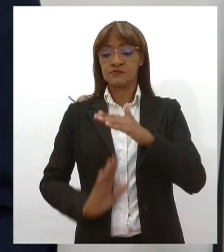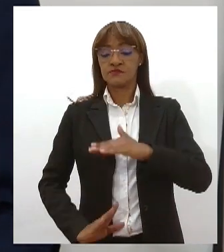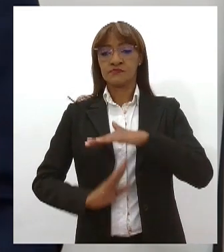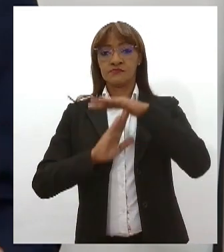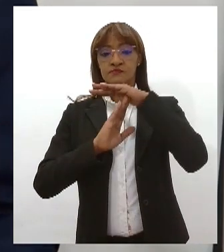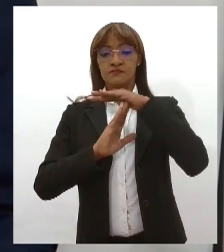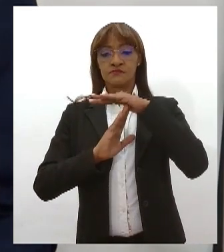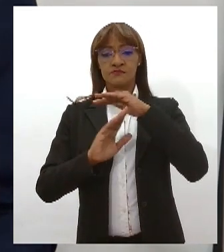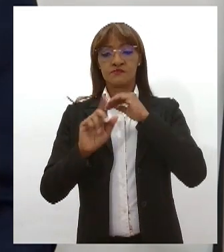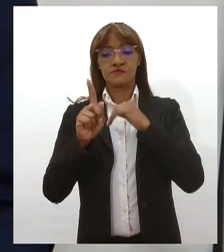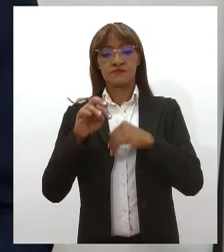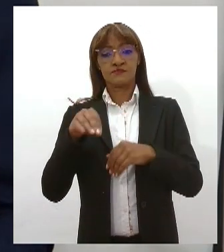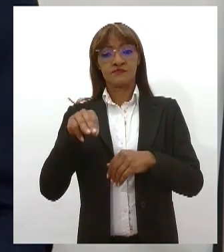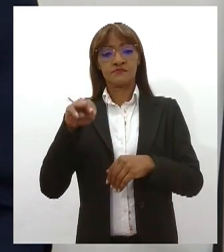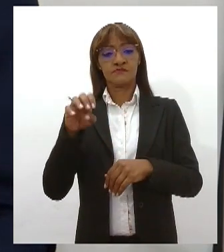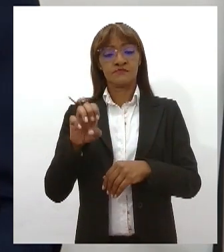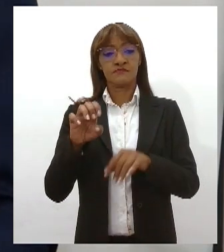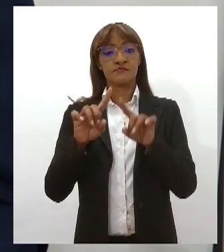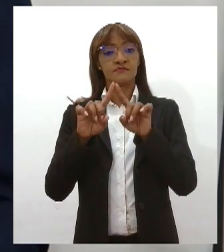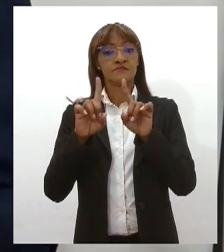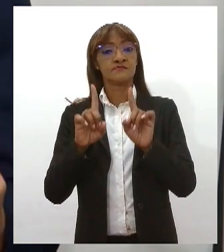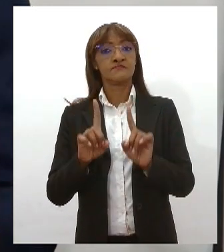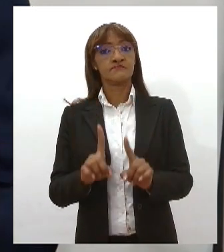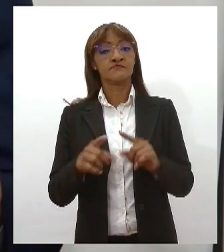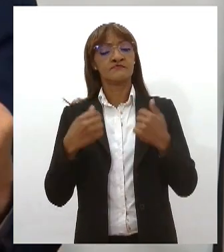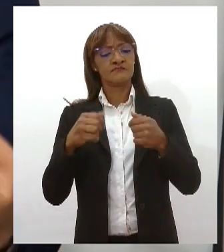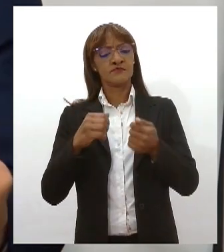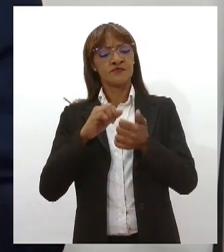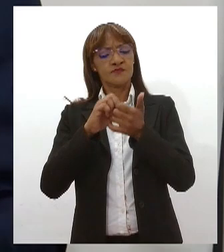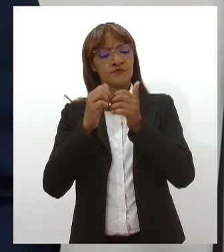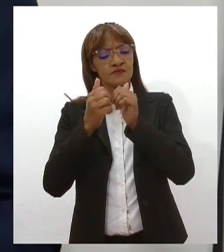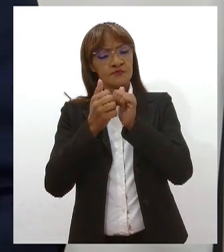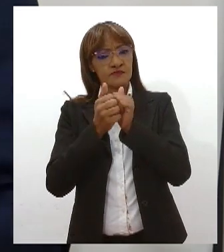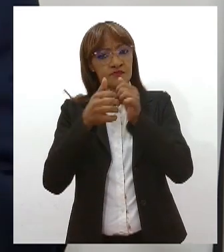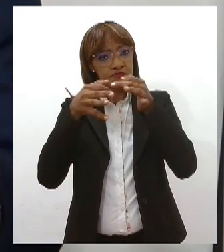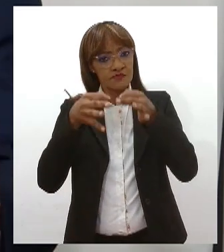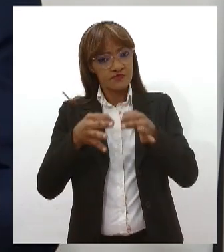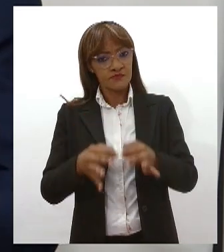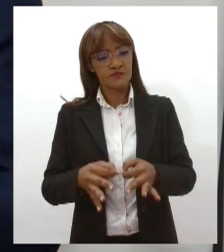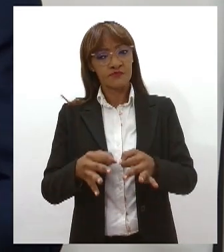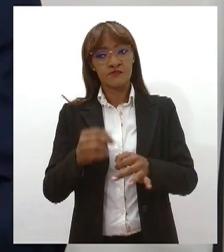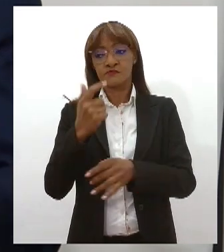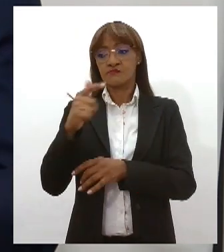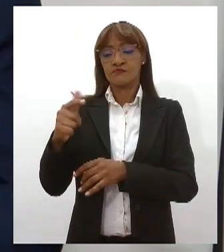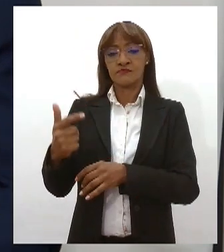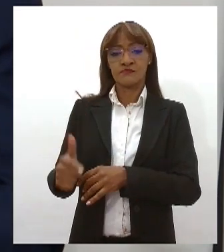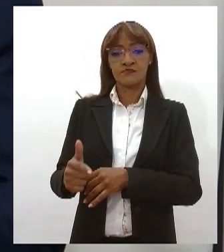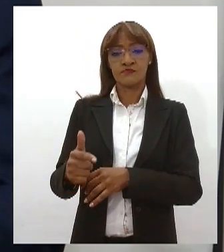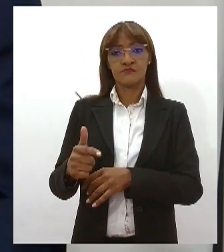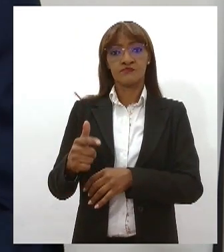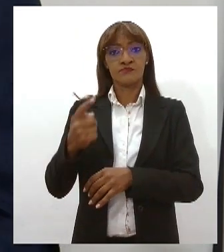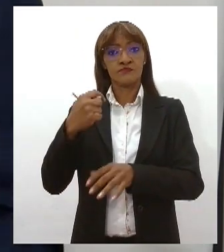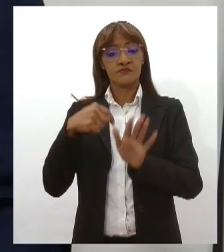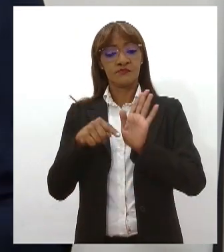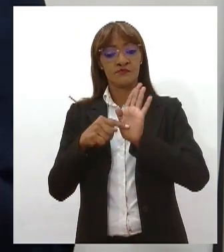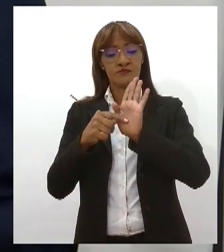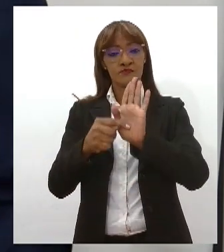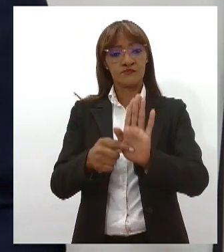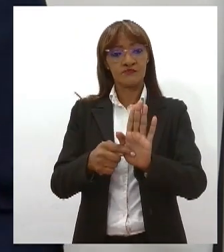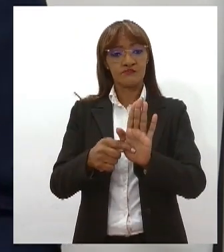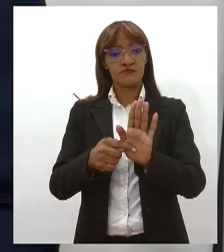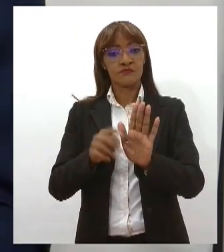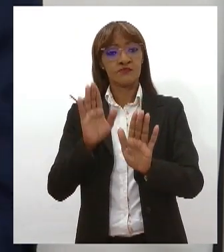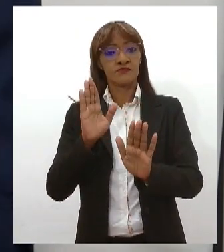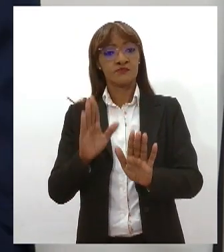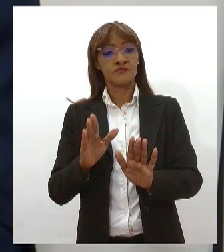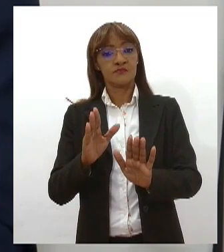estar adequadamente estabelecidos para que eu não sugira, para que eu não apresente uma ação governamental fora da